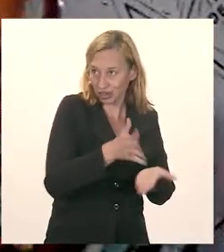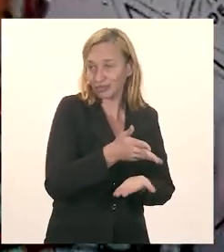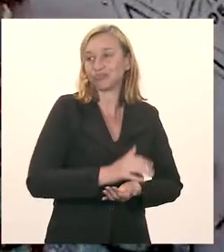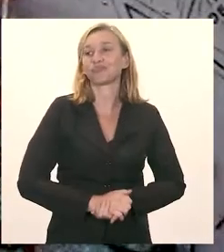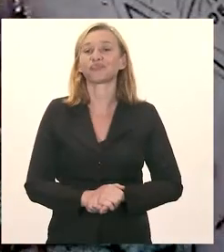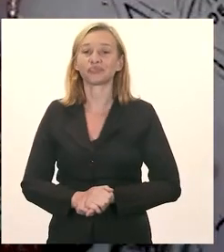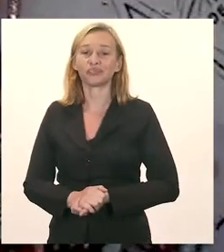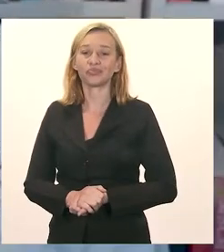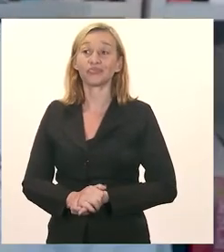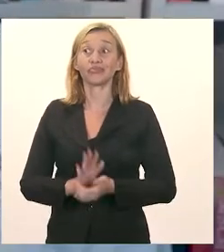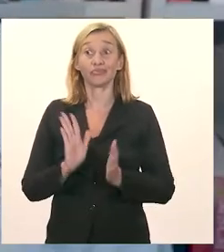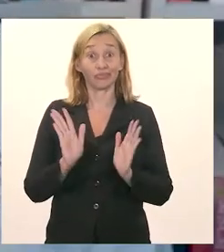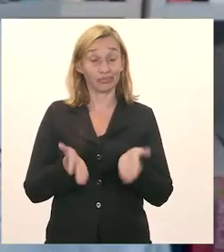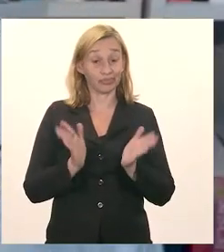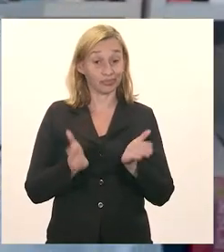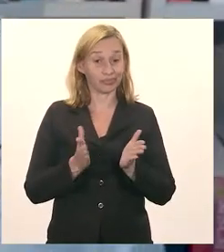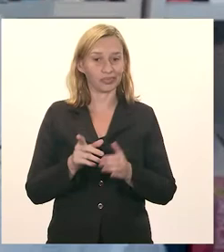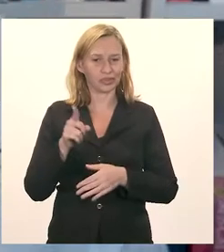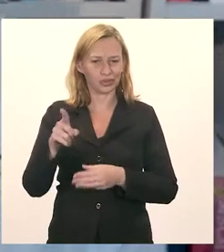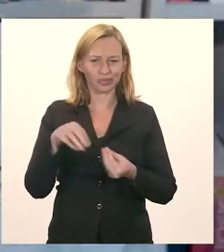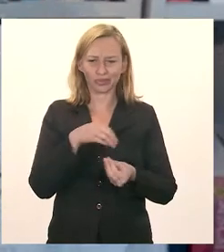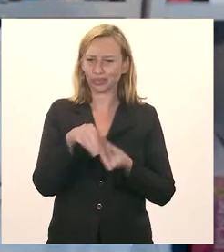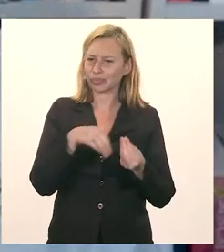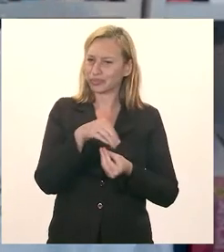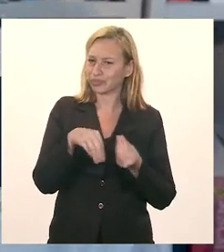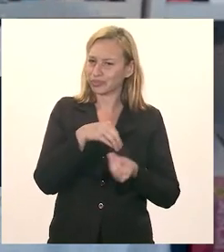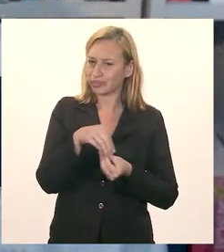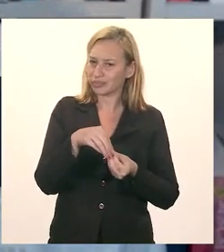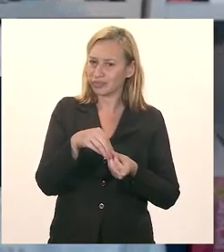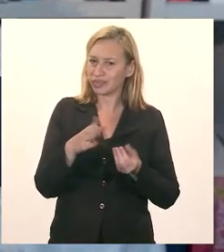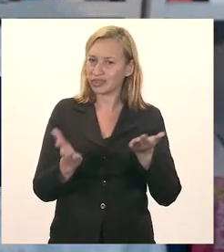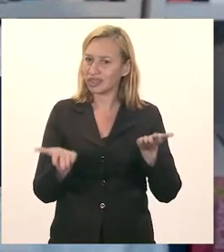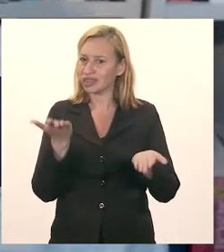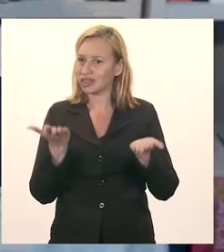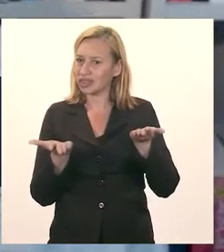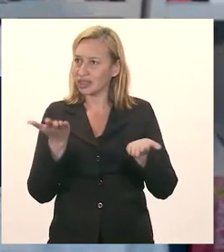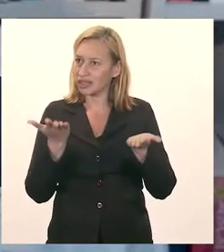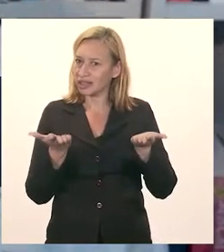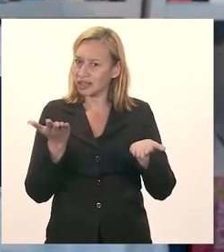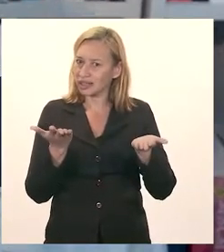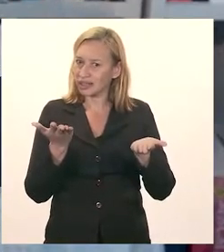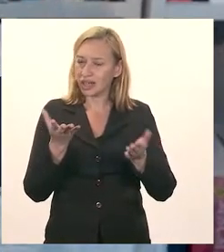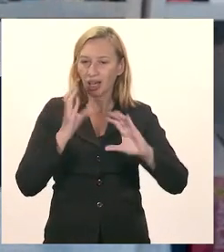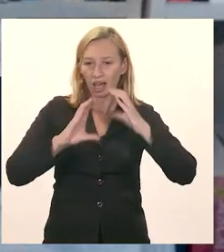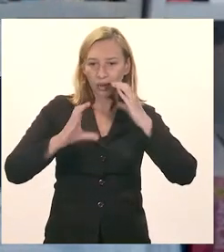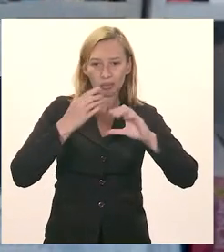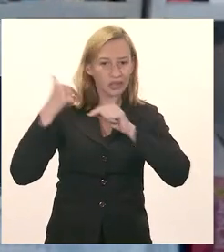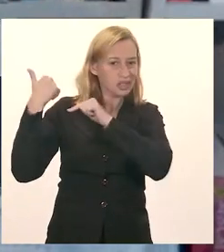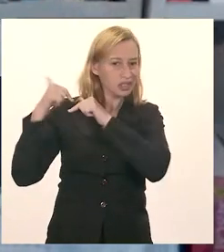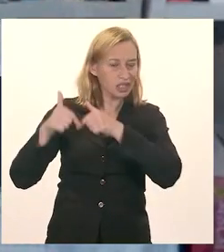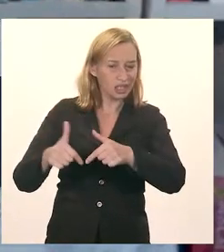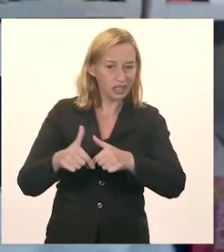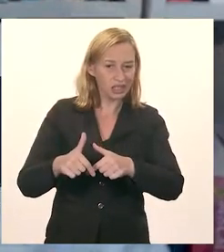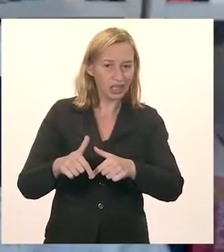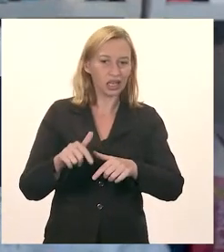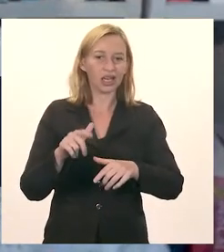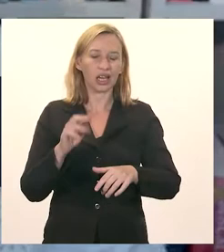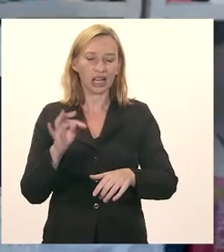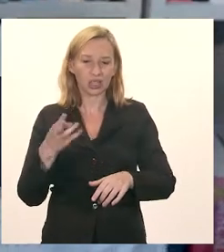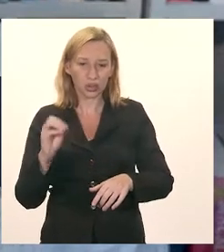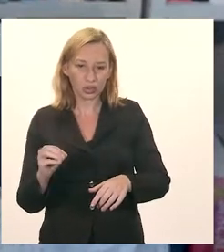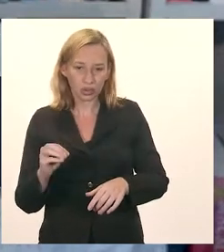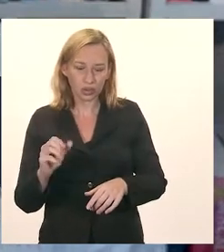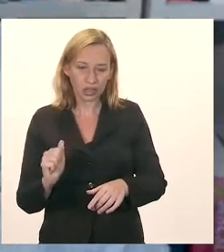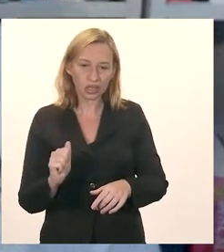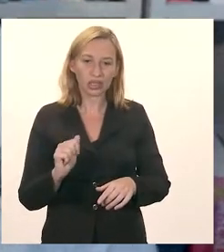assim. Agora, você mistura com equilíbrio a música tradicional com a